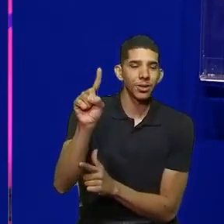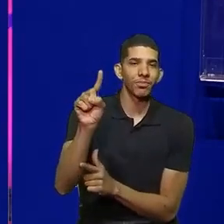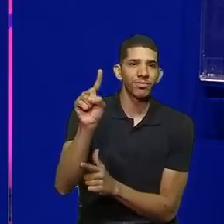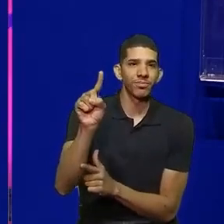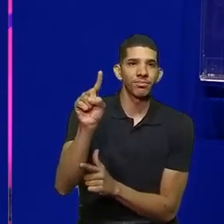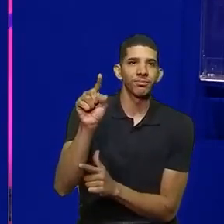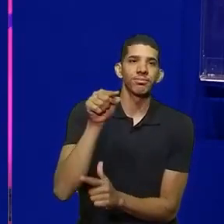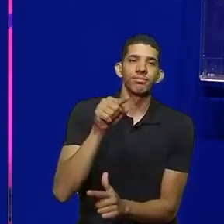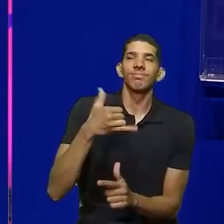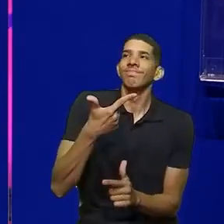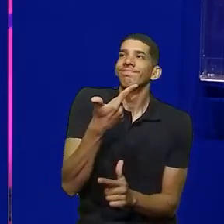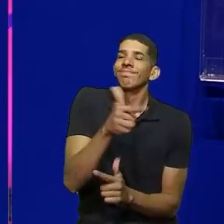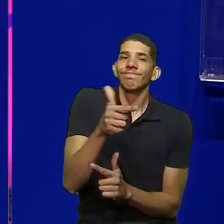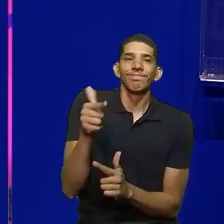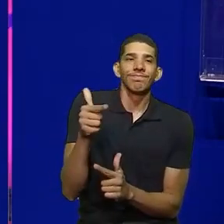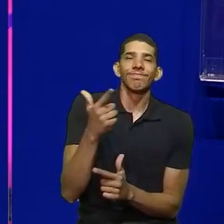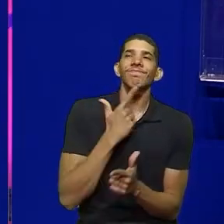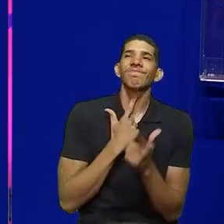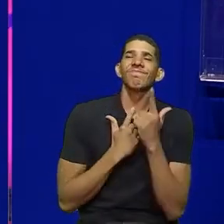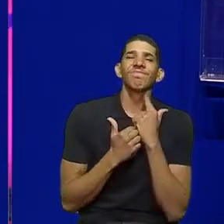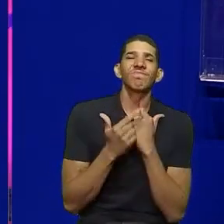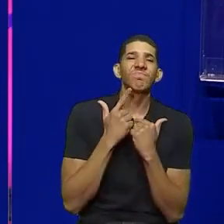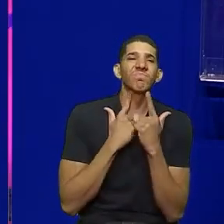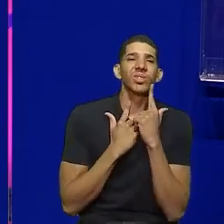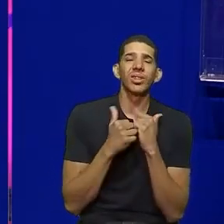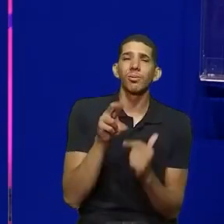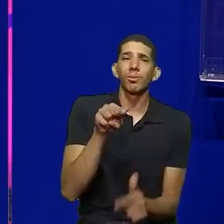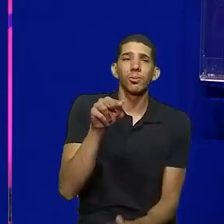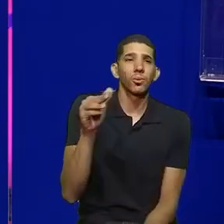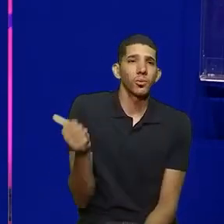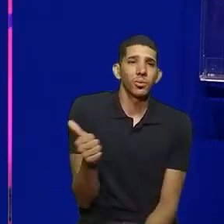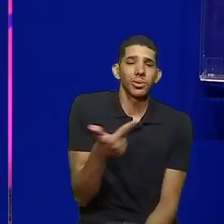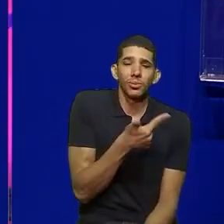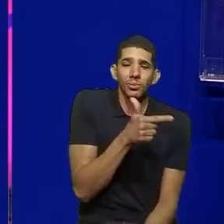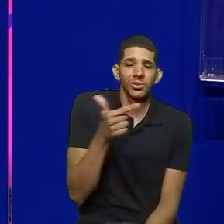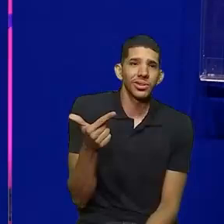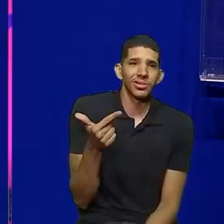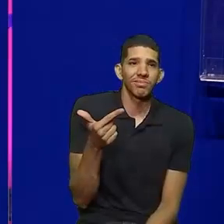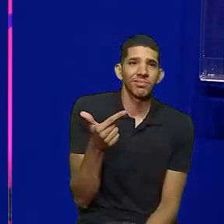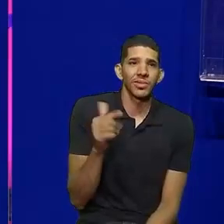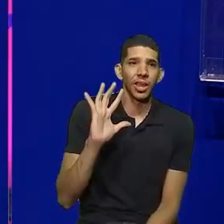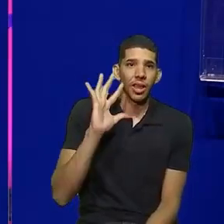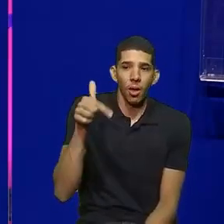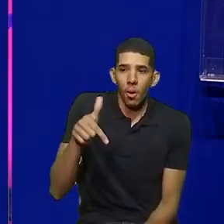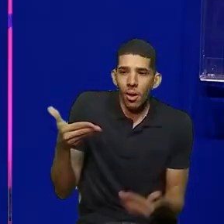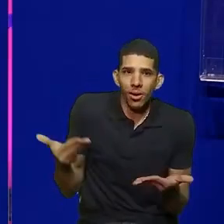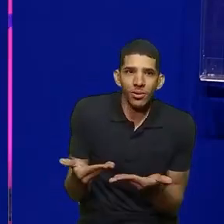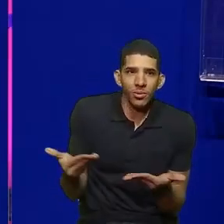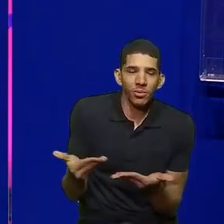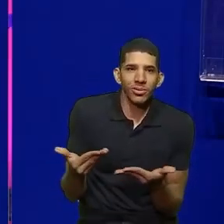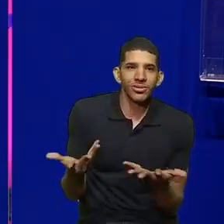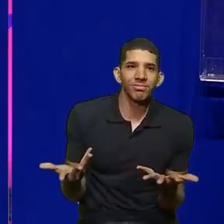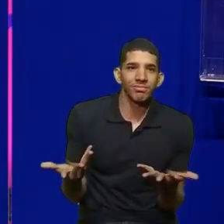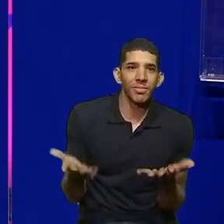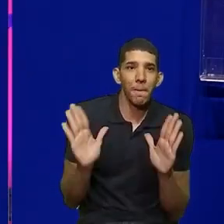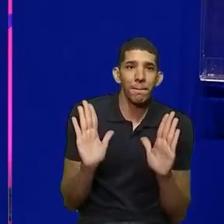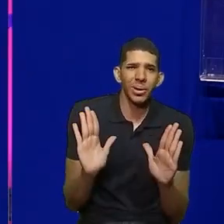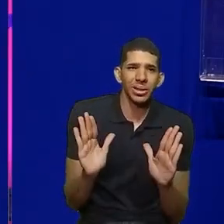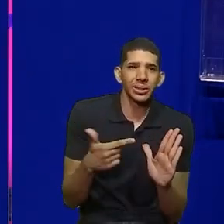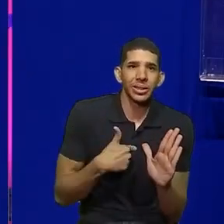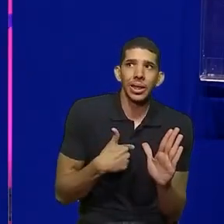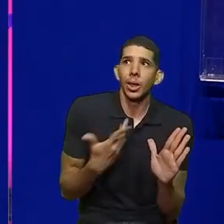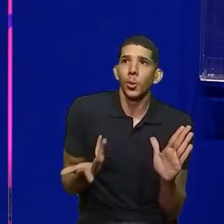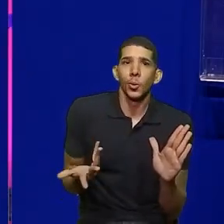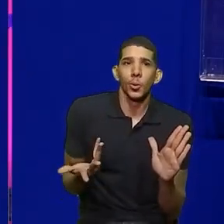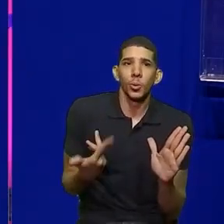aquela pretensão, mas nunca, de que ia acontecer o que aconteceu. Mas, como escritora, eu falei,